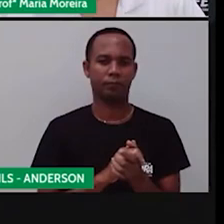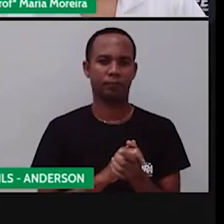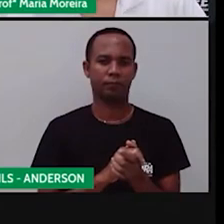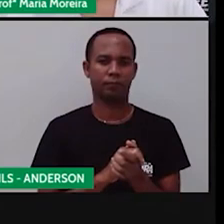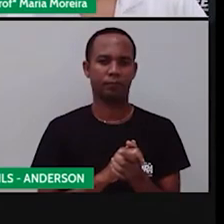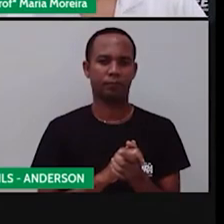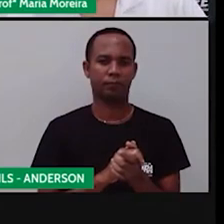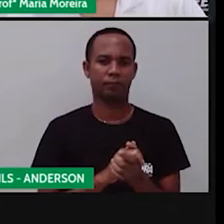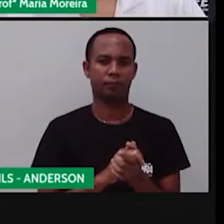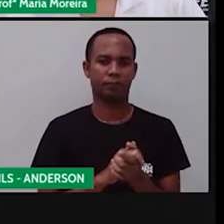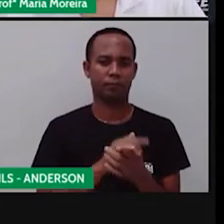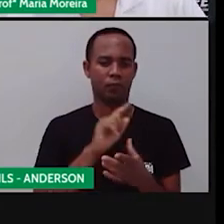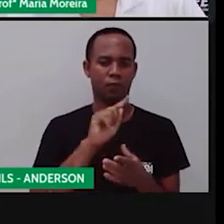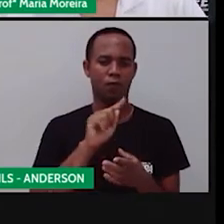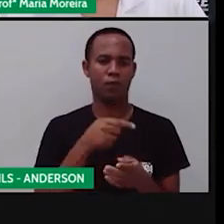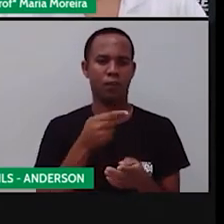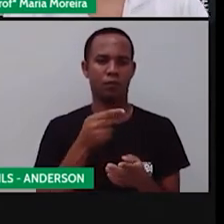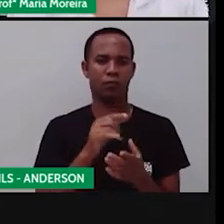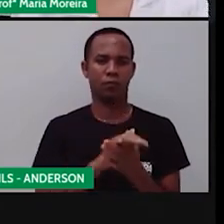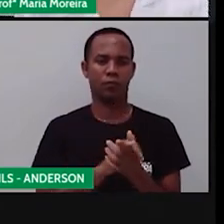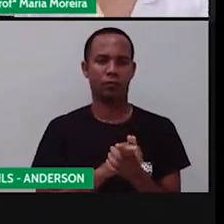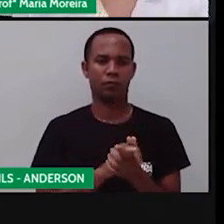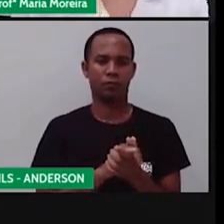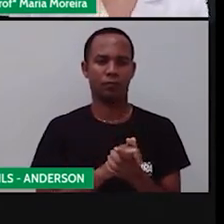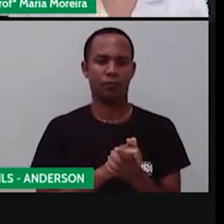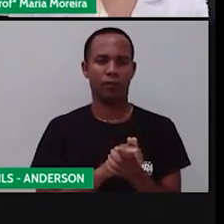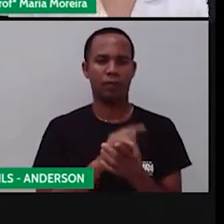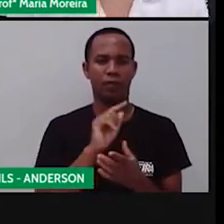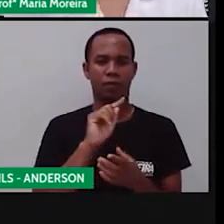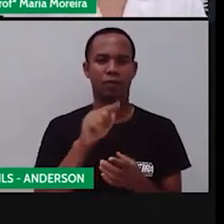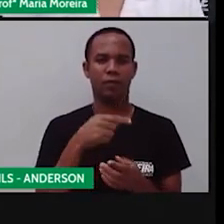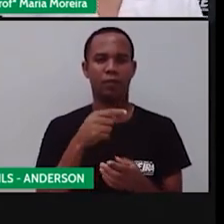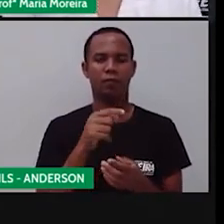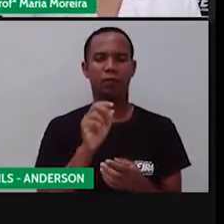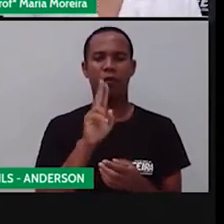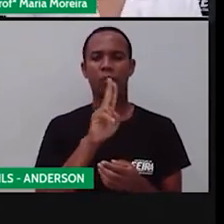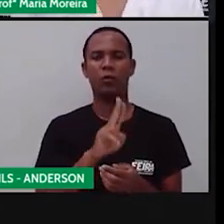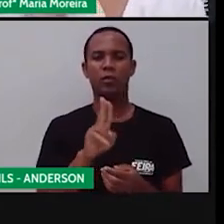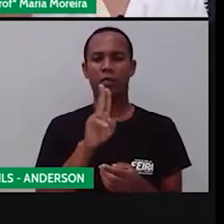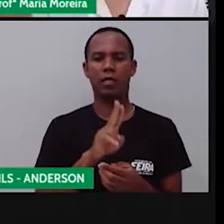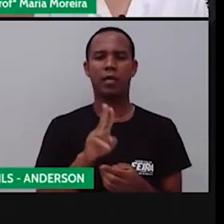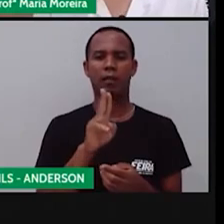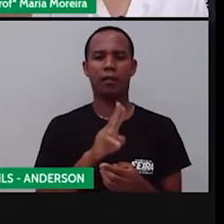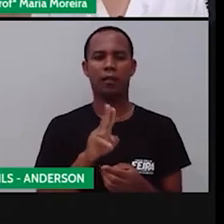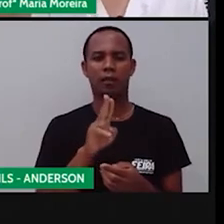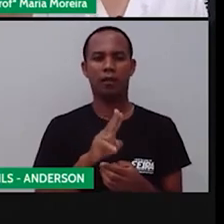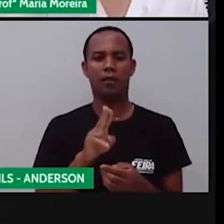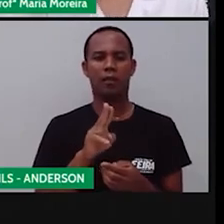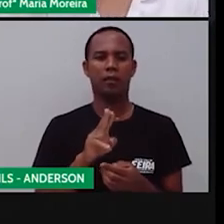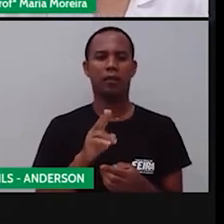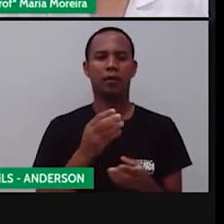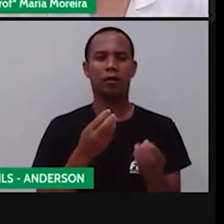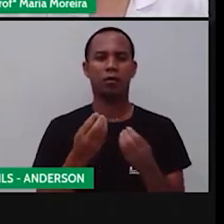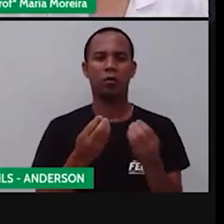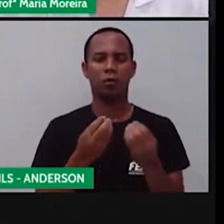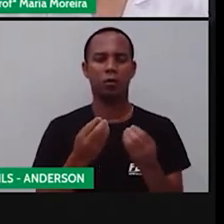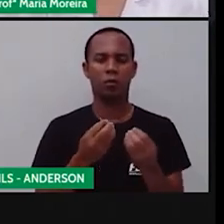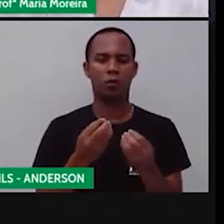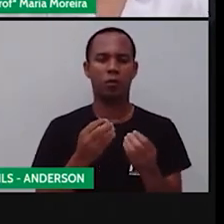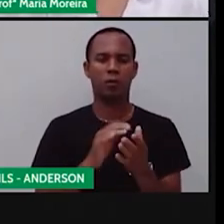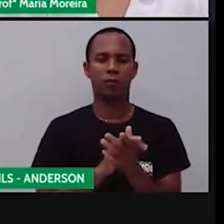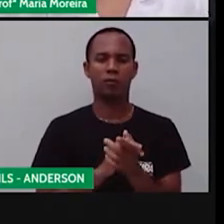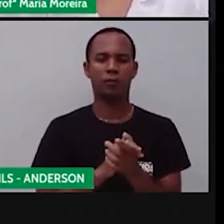Vamos lá. Vírgula, né? A vírgula, ela é utilizada, né? Que é aquele tracinho